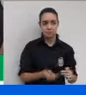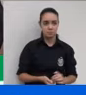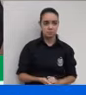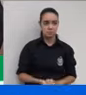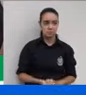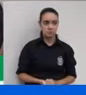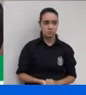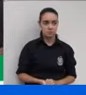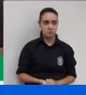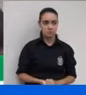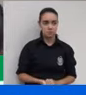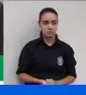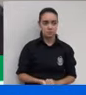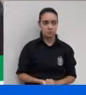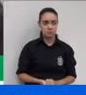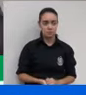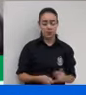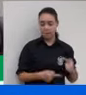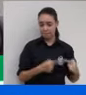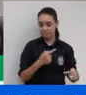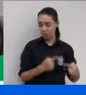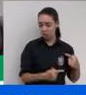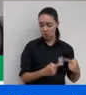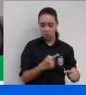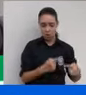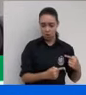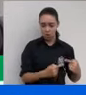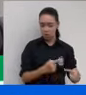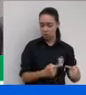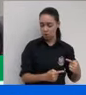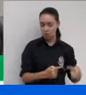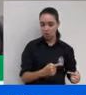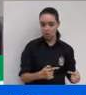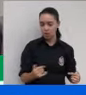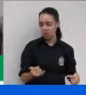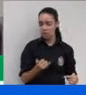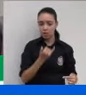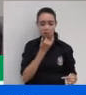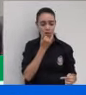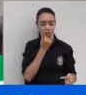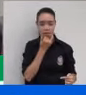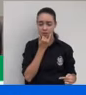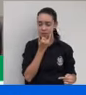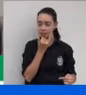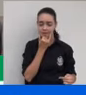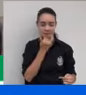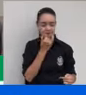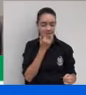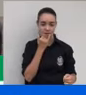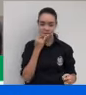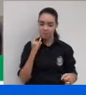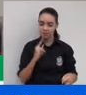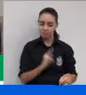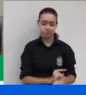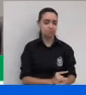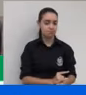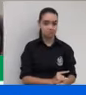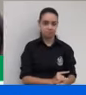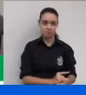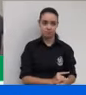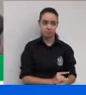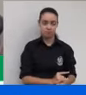cheia não perdoa os traidores não perdoa mesmo não não